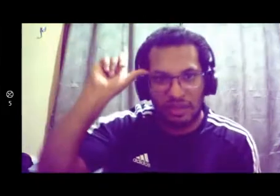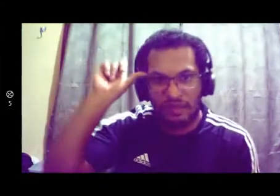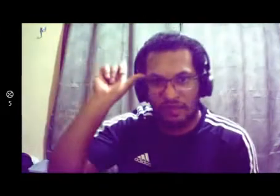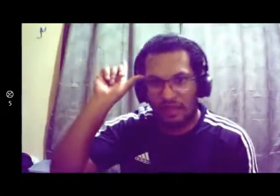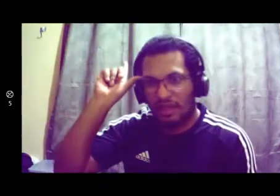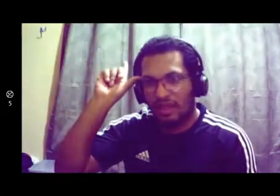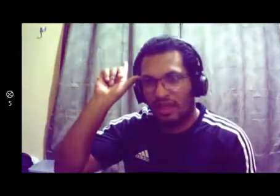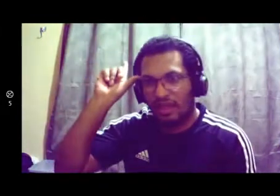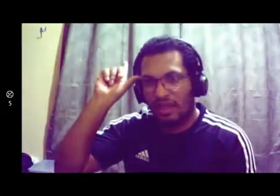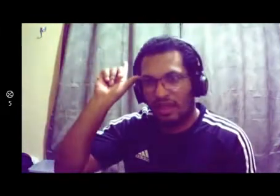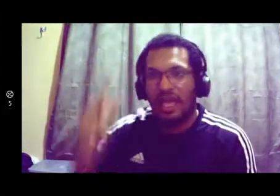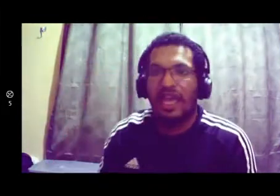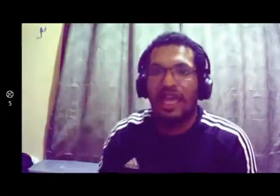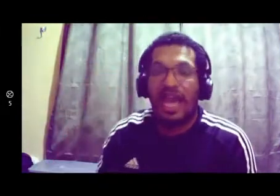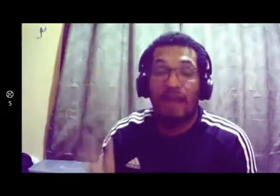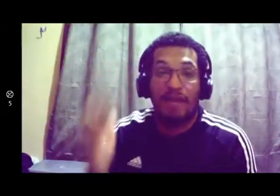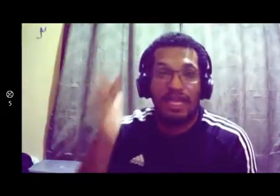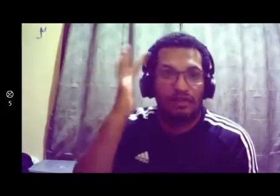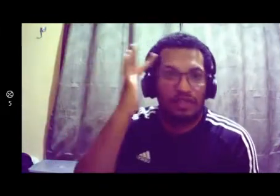Ontem,